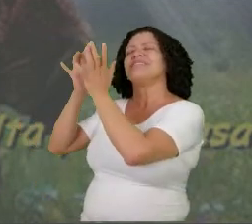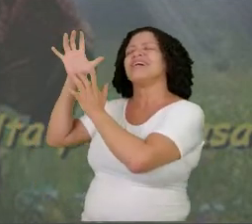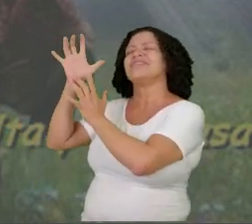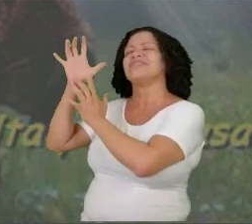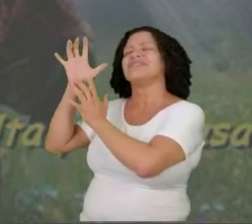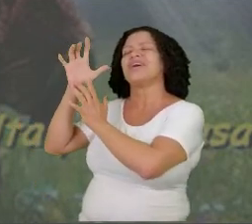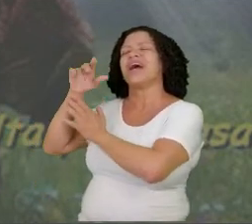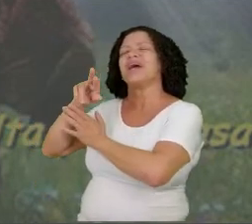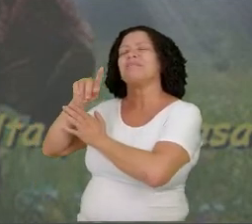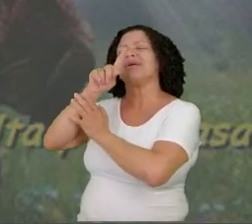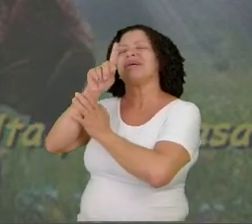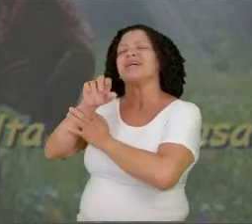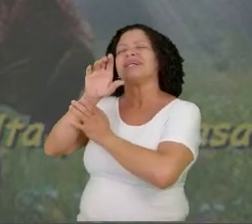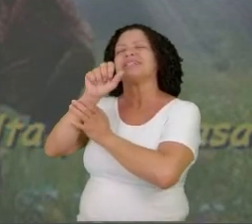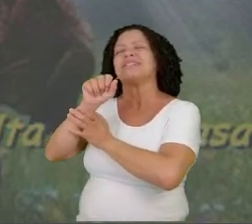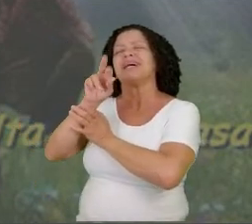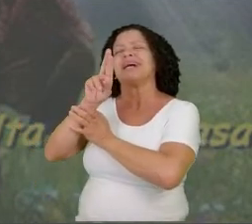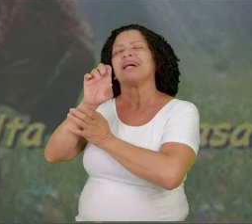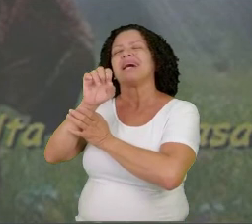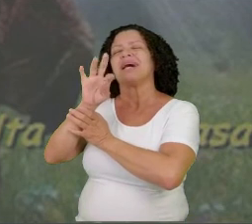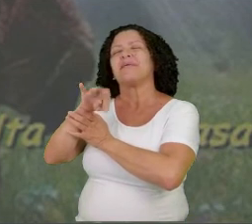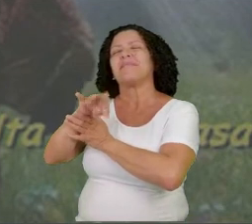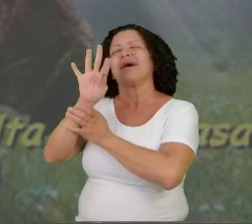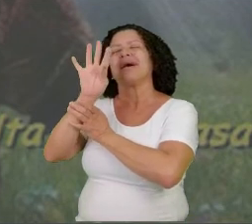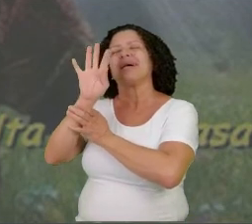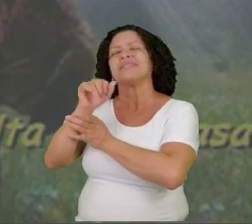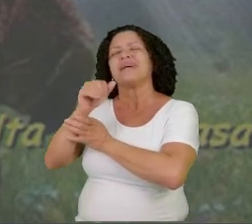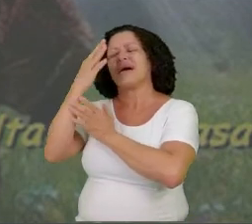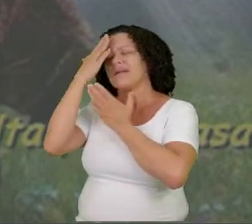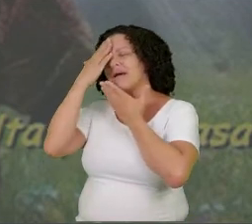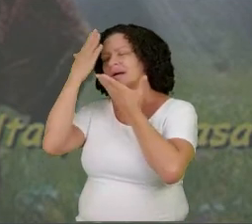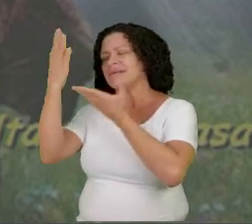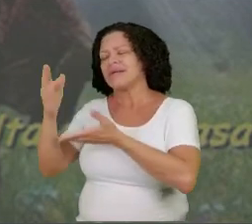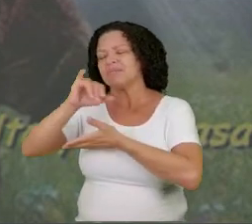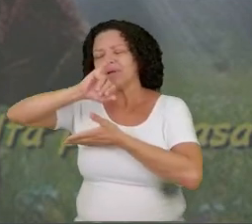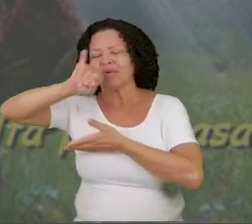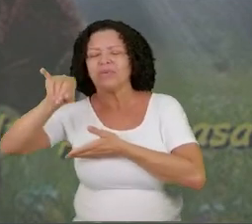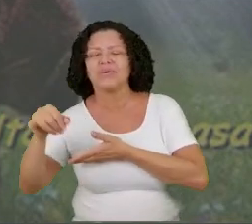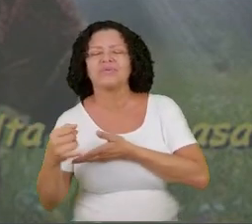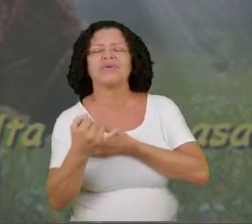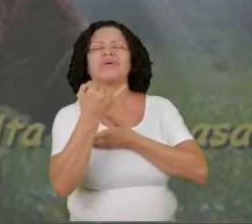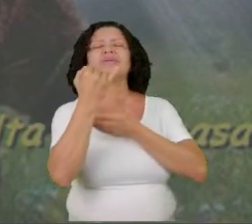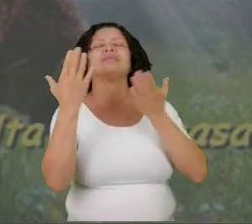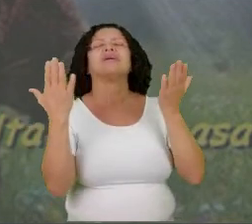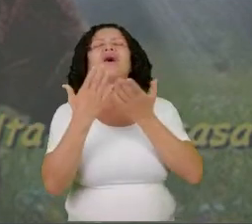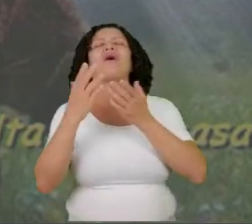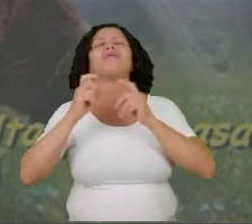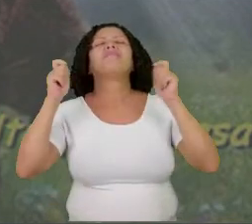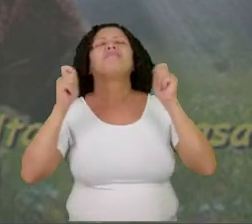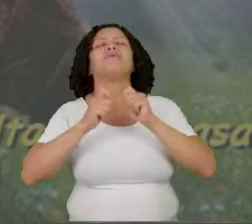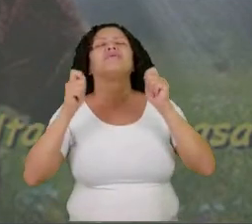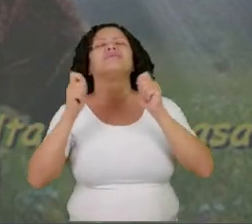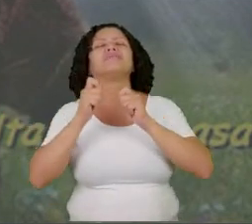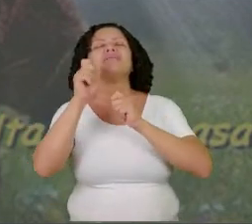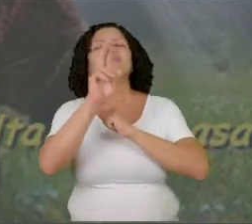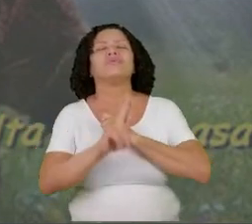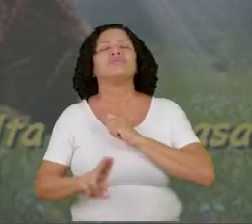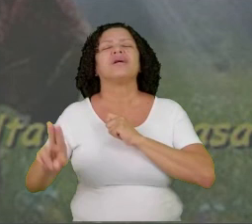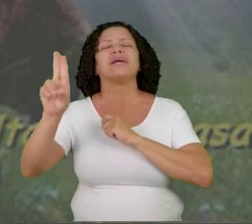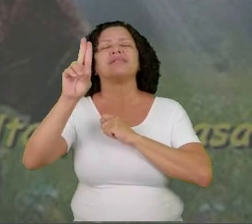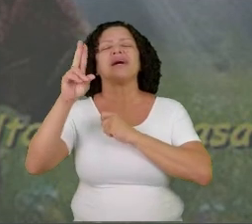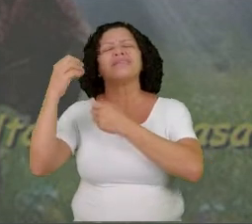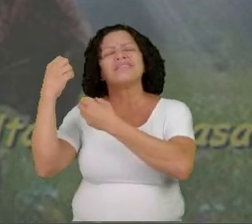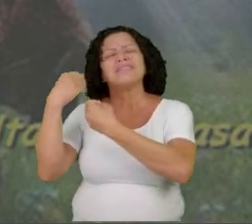pensamento ao Mestre Jesus, à Irmã Zarabatana e aos nossos protetores, agradecendo por essa oportunidade e